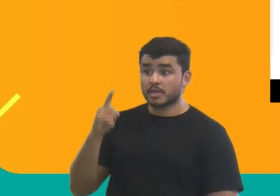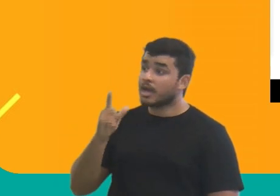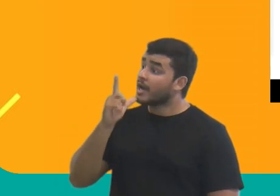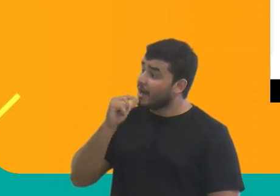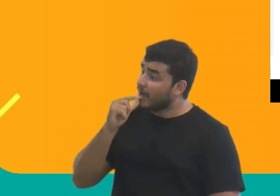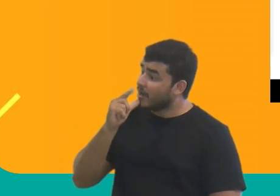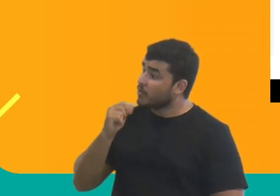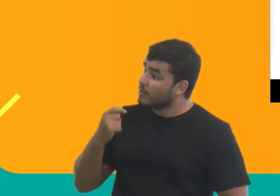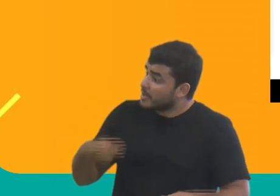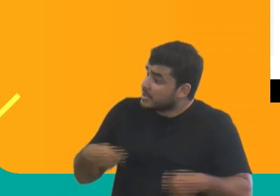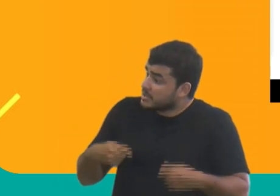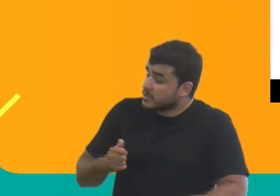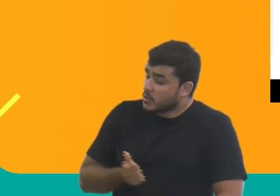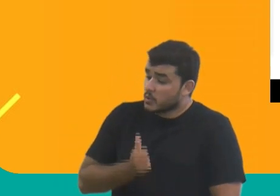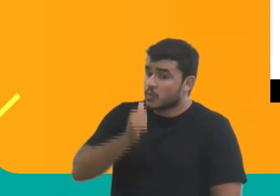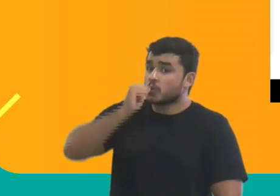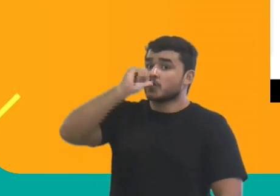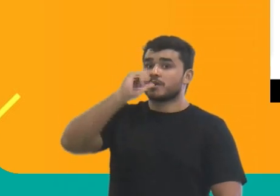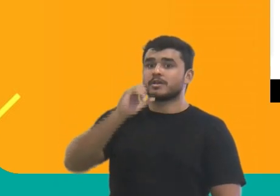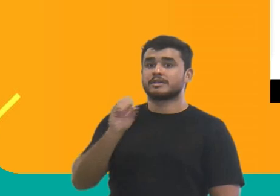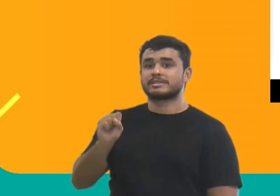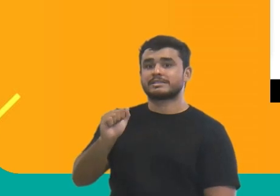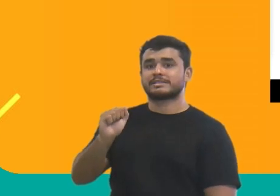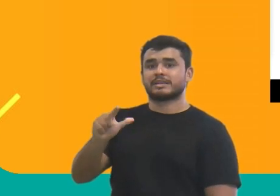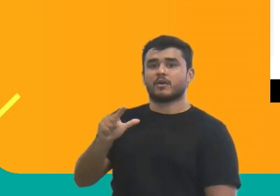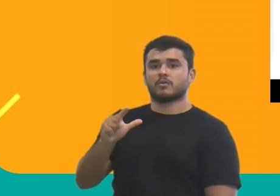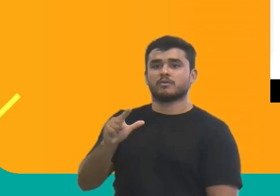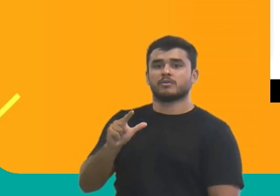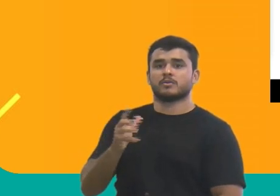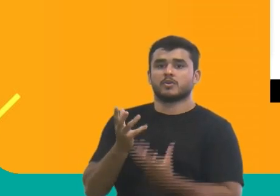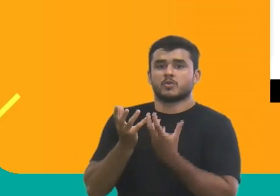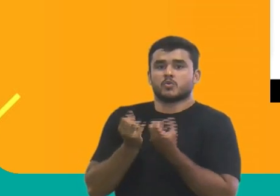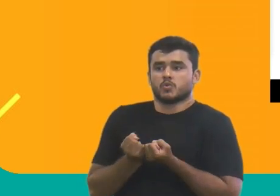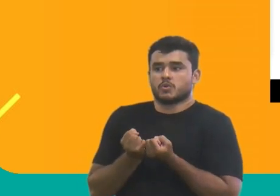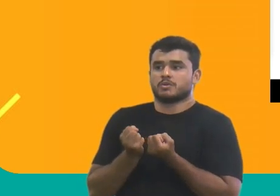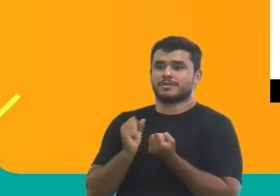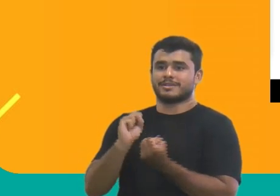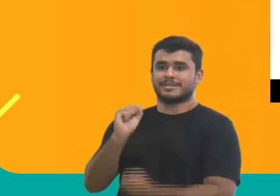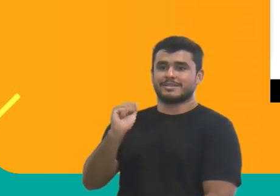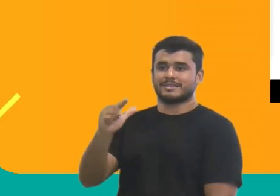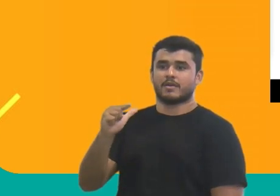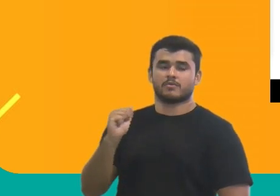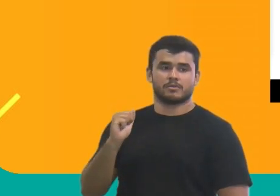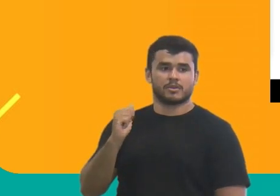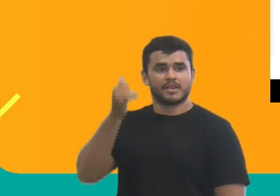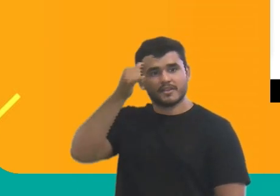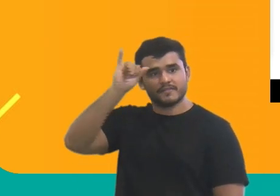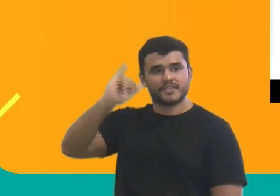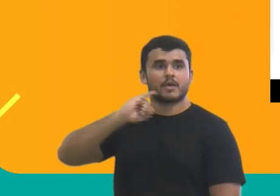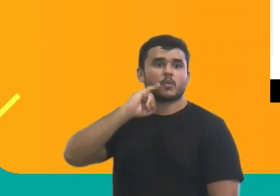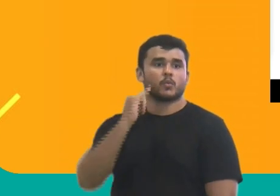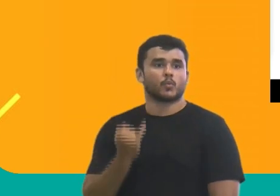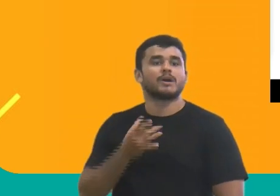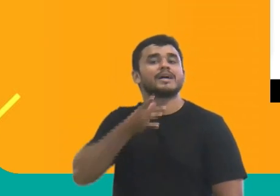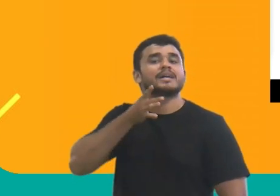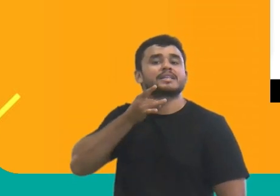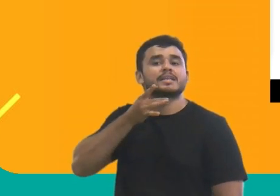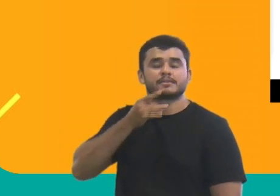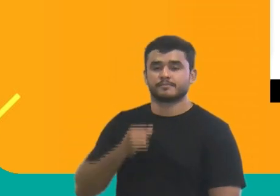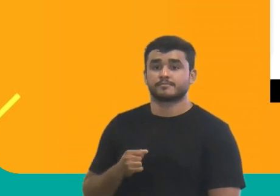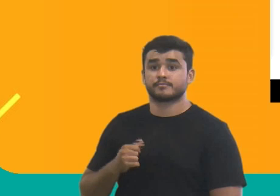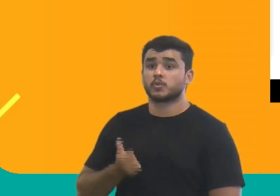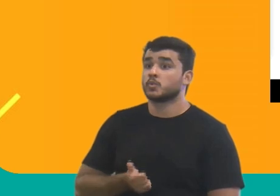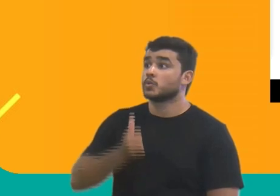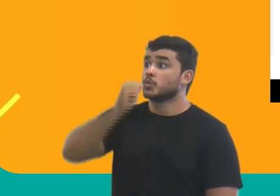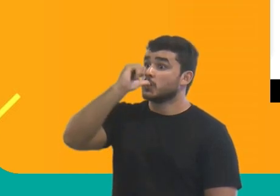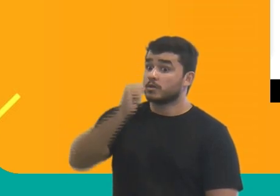deixar. Aí, o que, eu vou botar? Sal. O sal vai segurar a Carol, ela não vai fugir. E eu vou colocar mais água aqui para